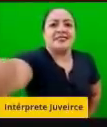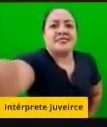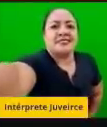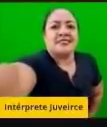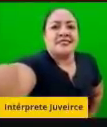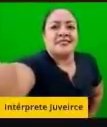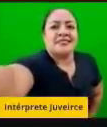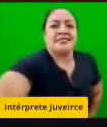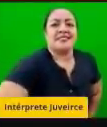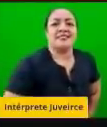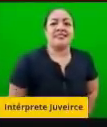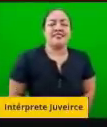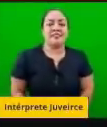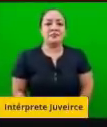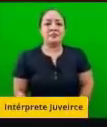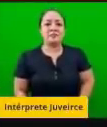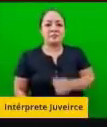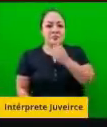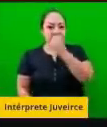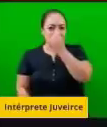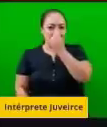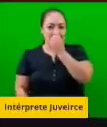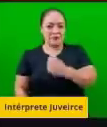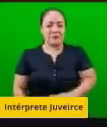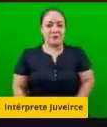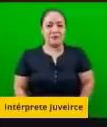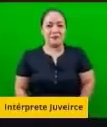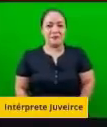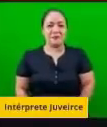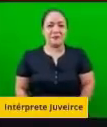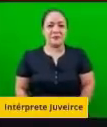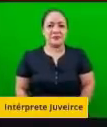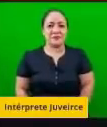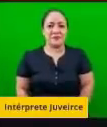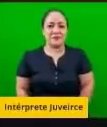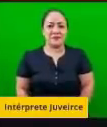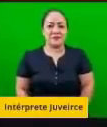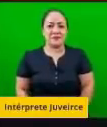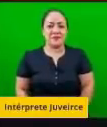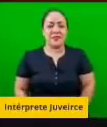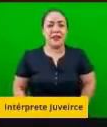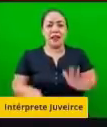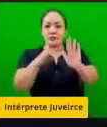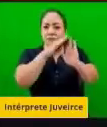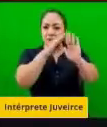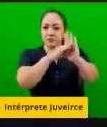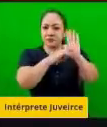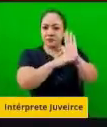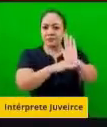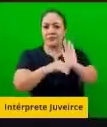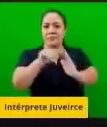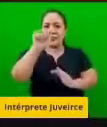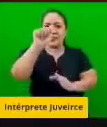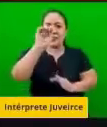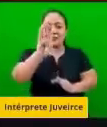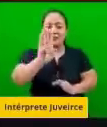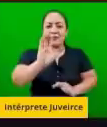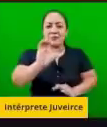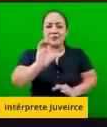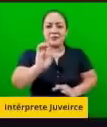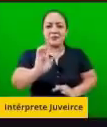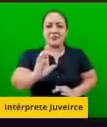As alternativas, nós temos essas alternativas que são possibilidades de respostas para a nossa